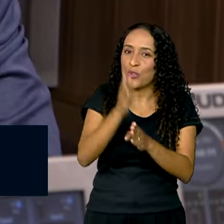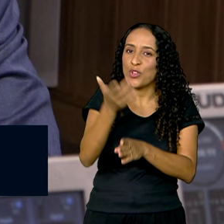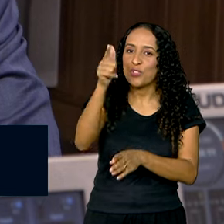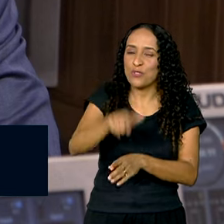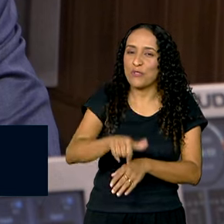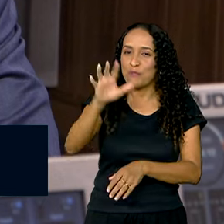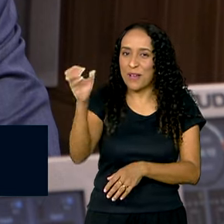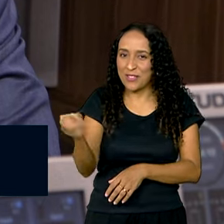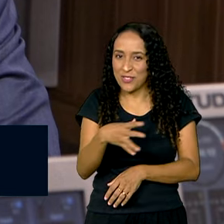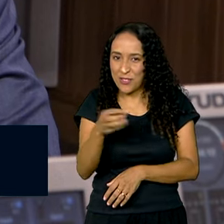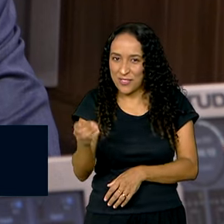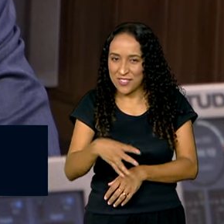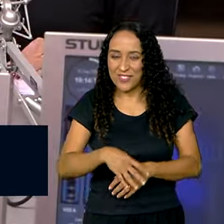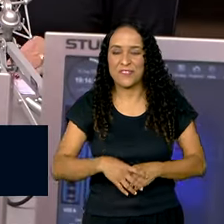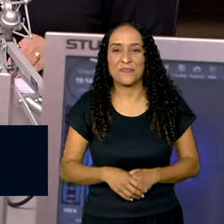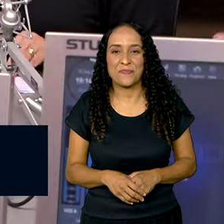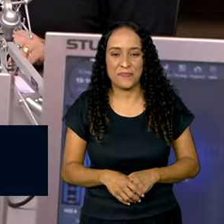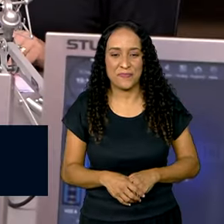mais novidades